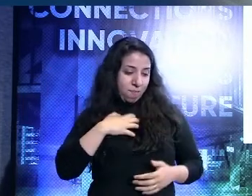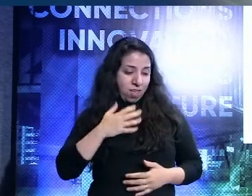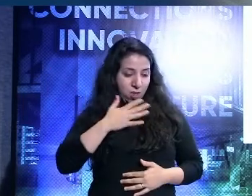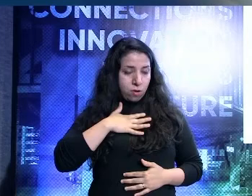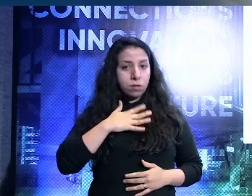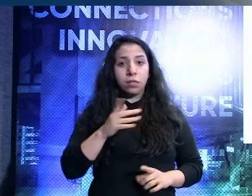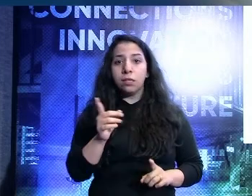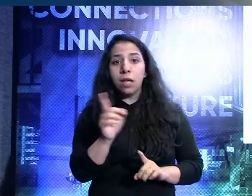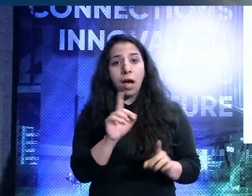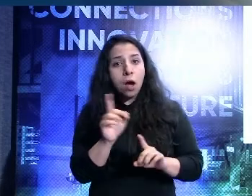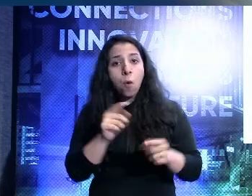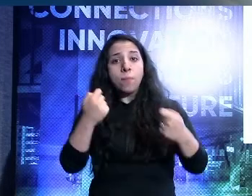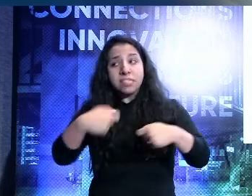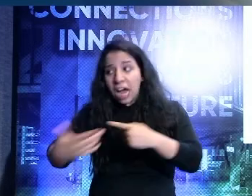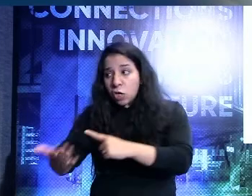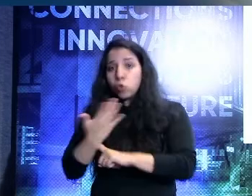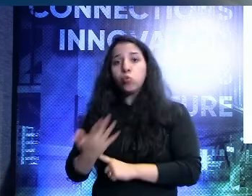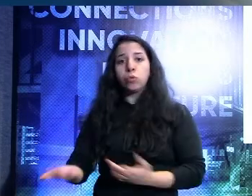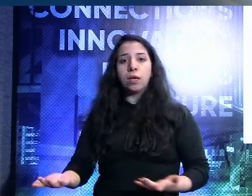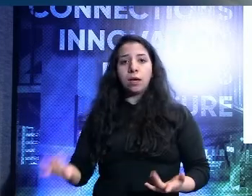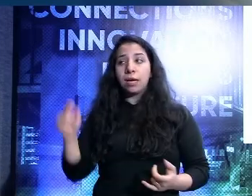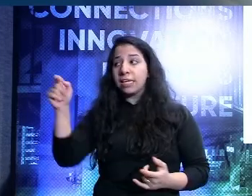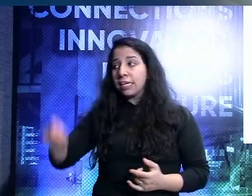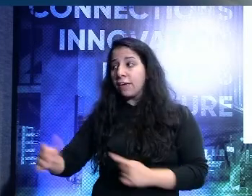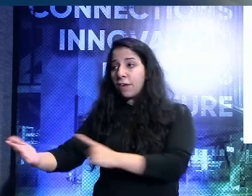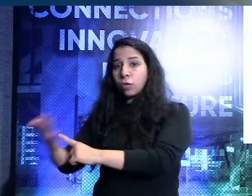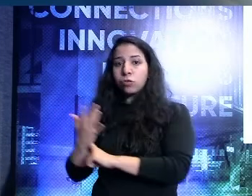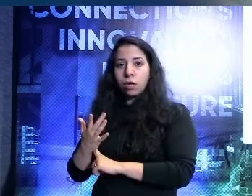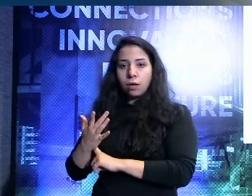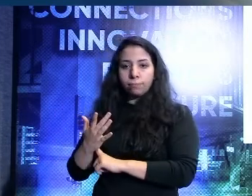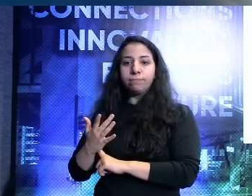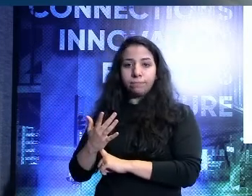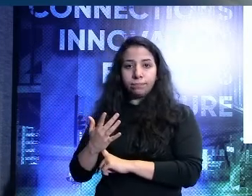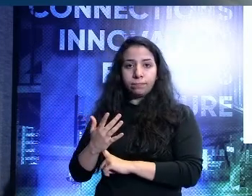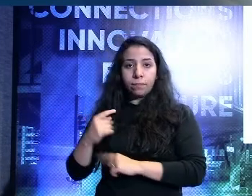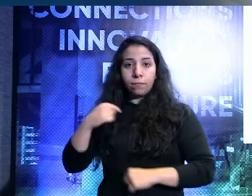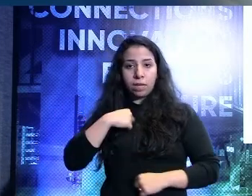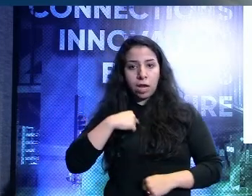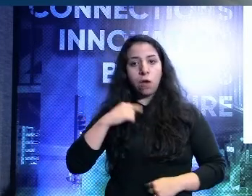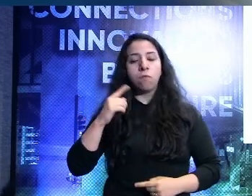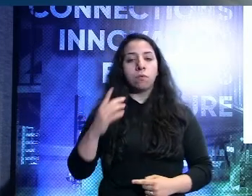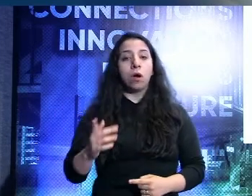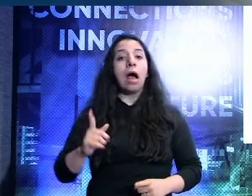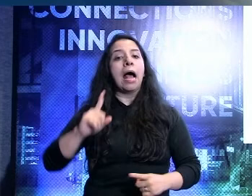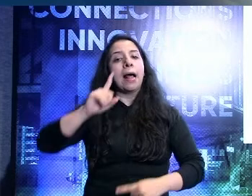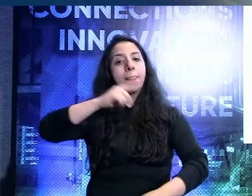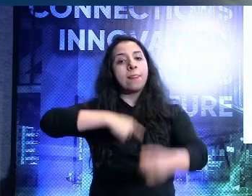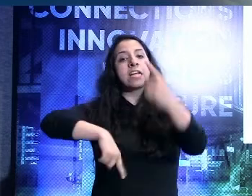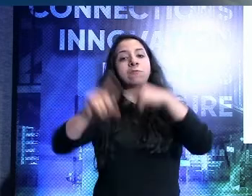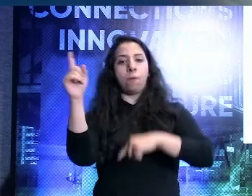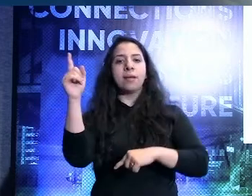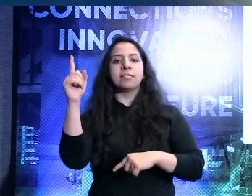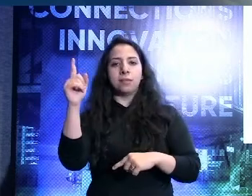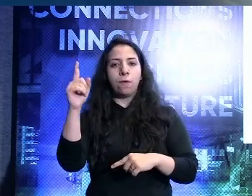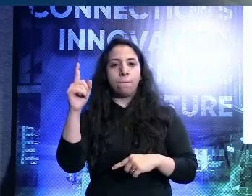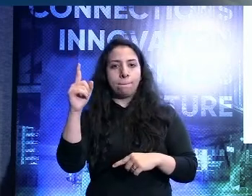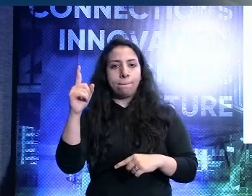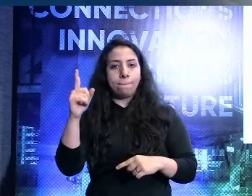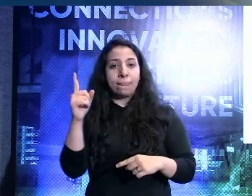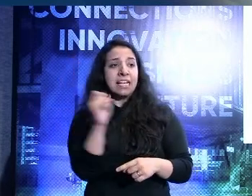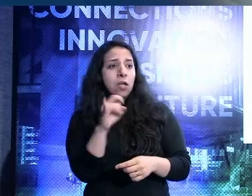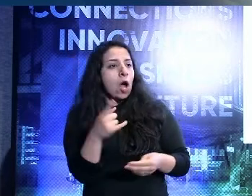ajuda. O agente de transformação, ele precisa entregar transformação. Senão é dinheiro jogado fora, salário